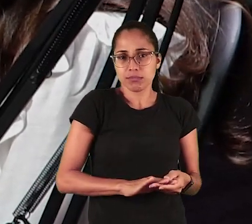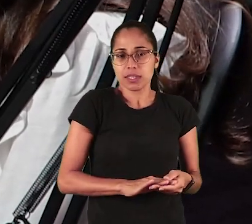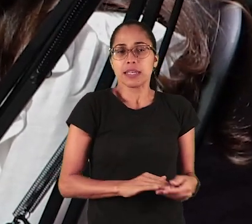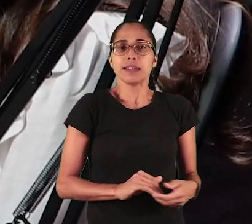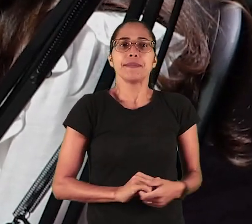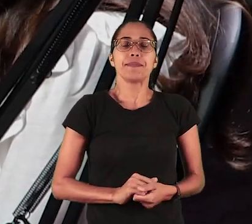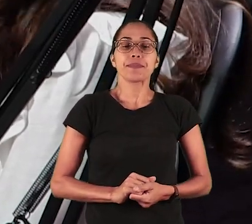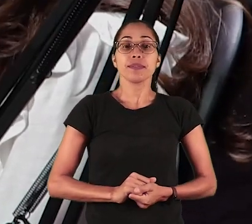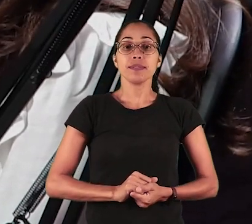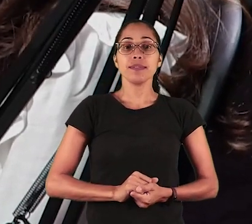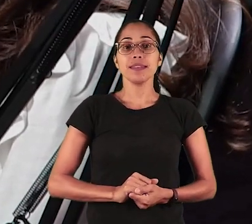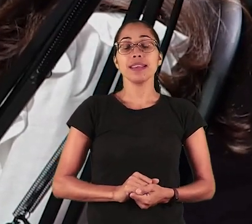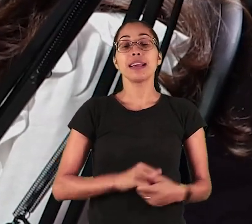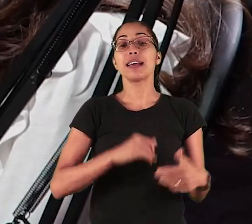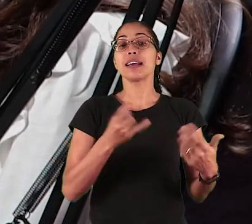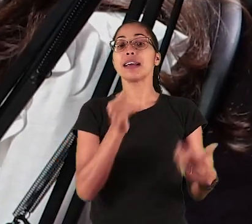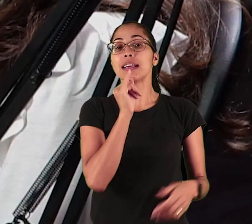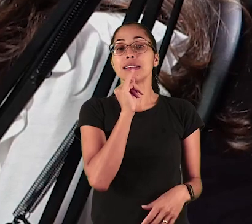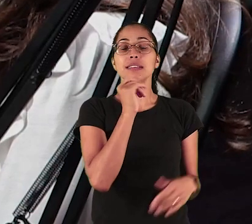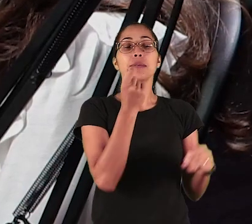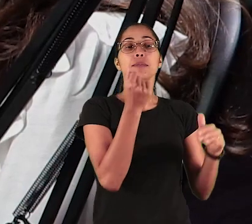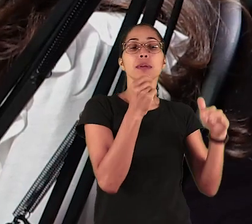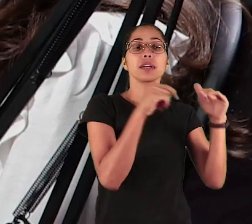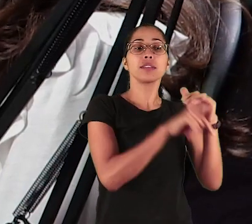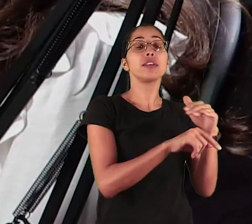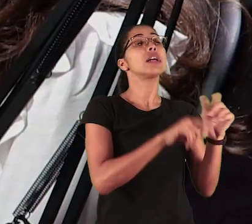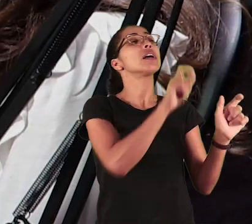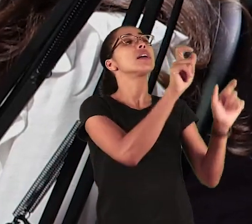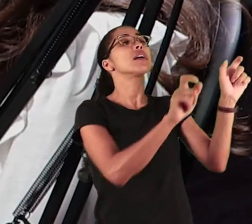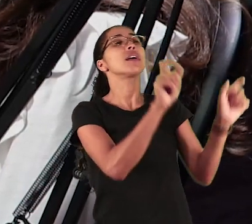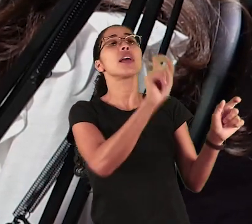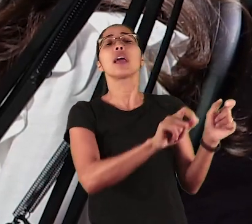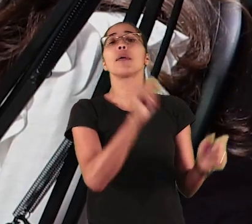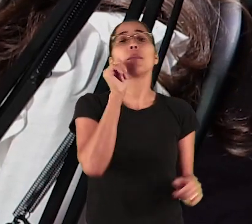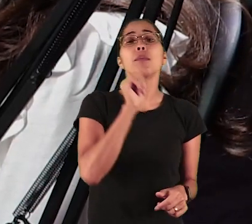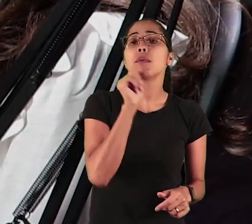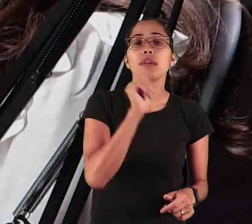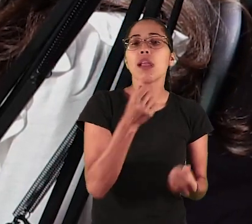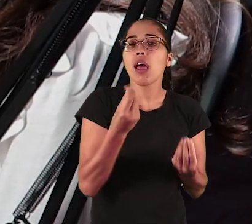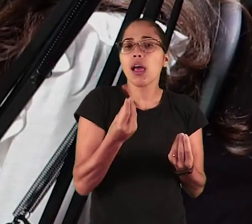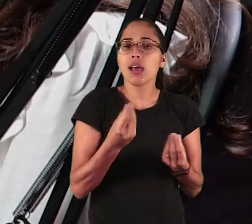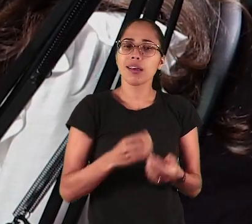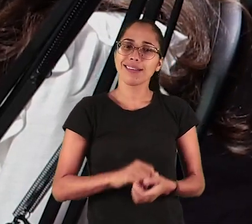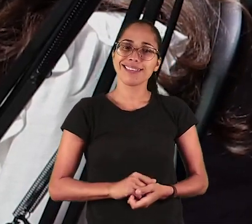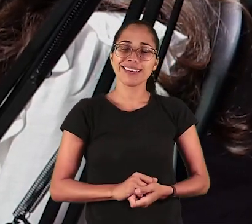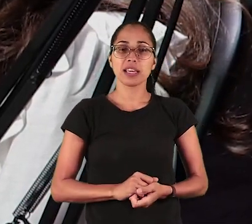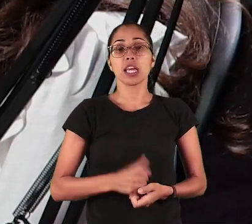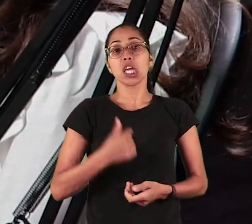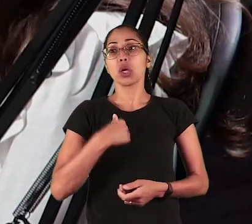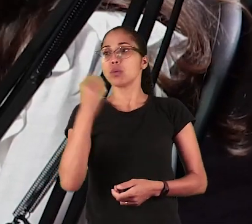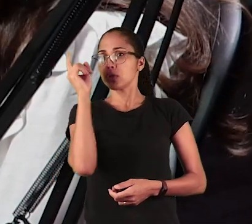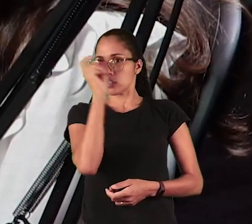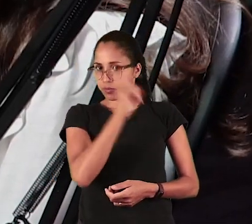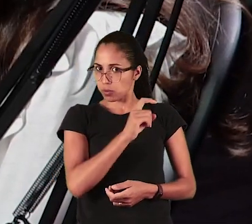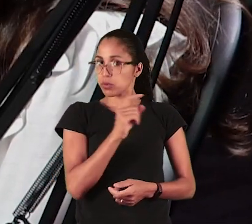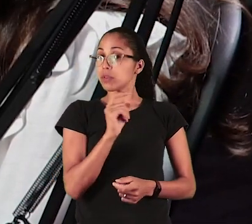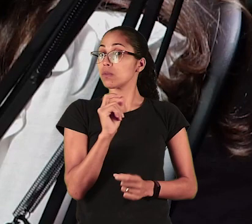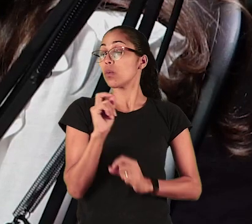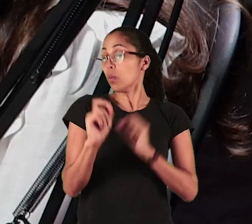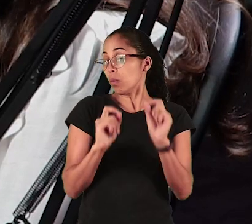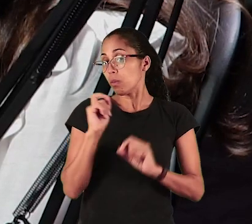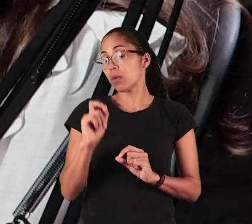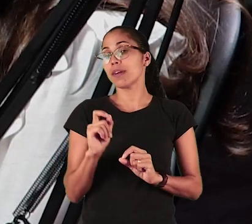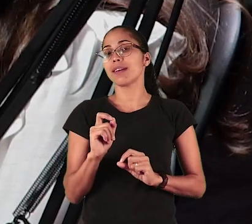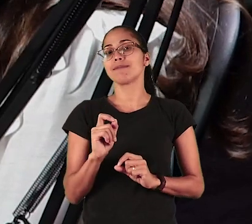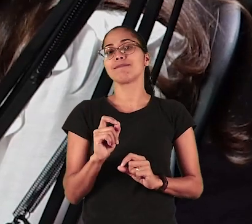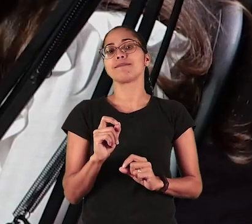caminhos né Ah poxa é do mercado financeiro quem são essas mulheres acho que talvez a maior dificuldade que eu tive até na hora de